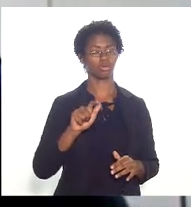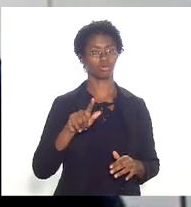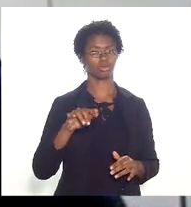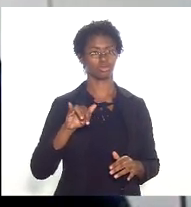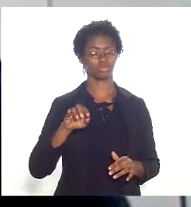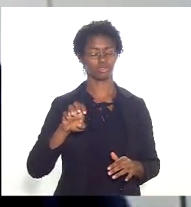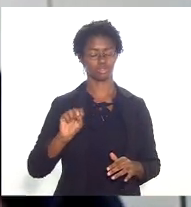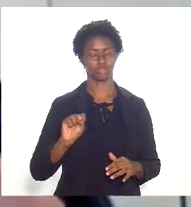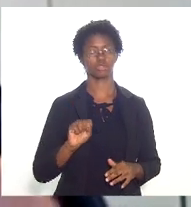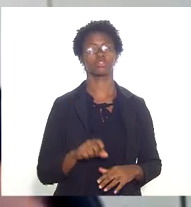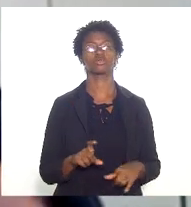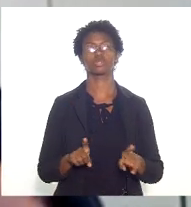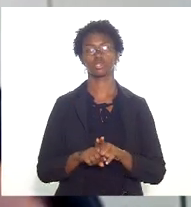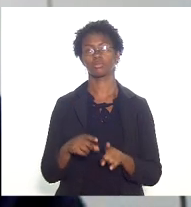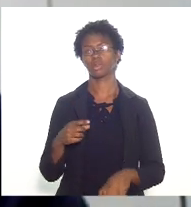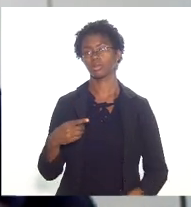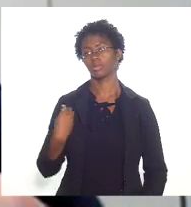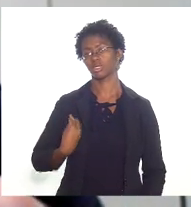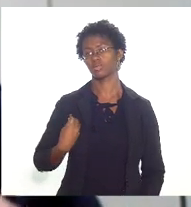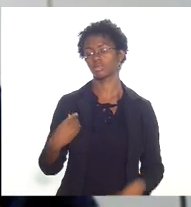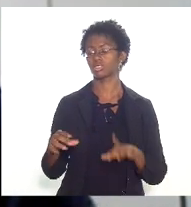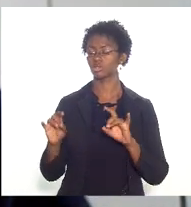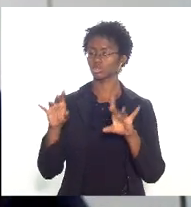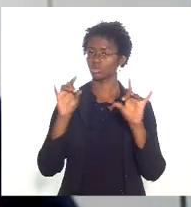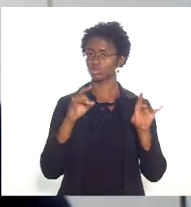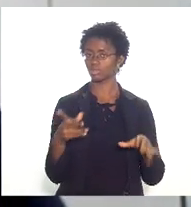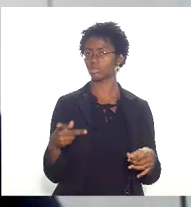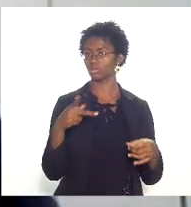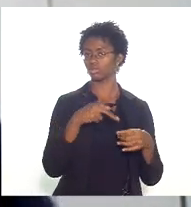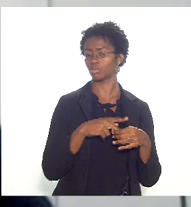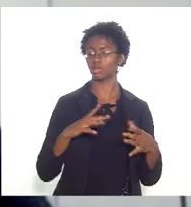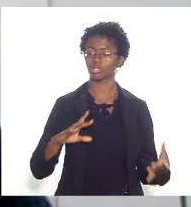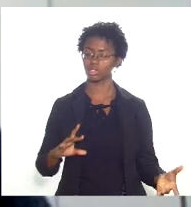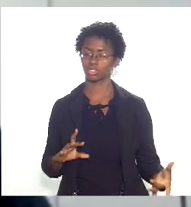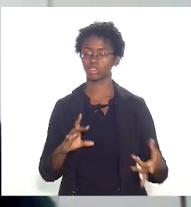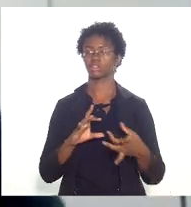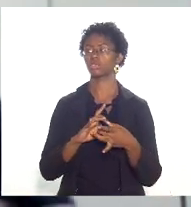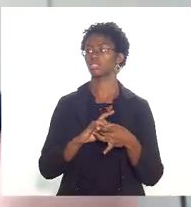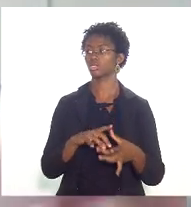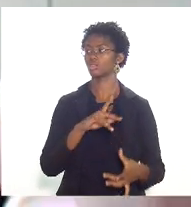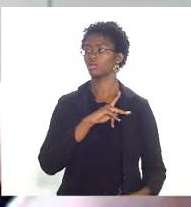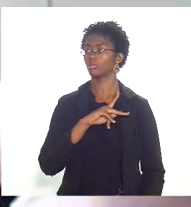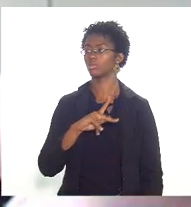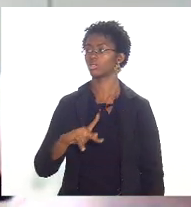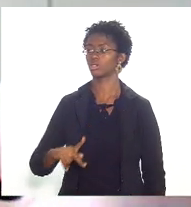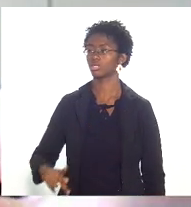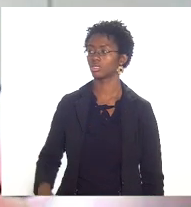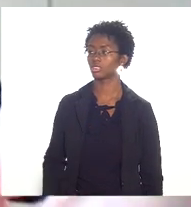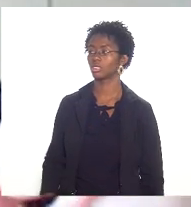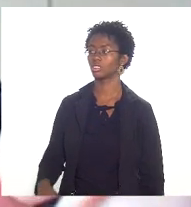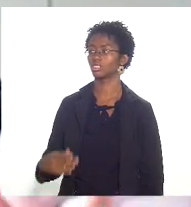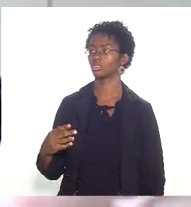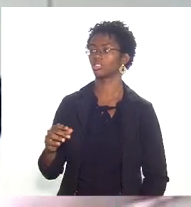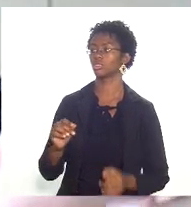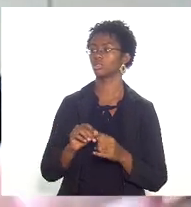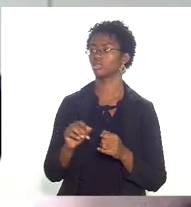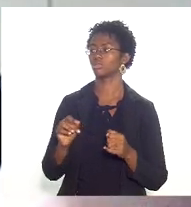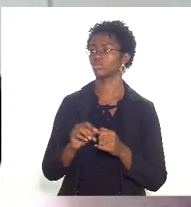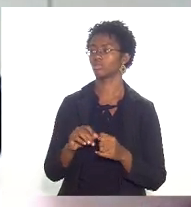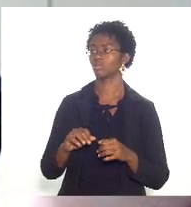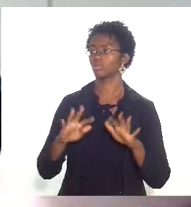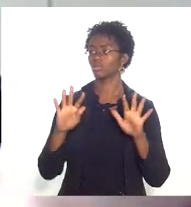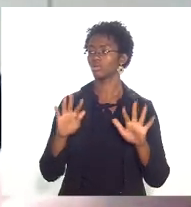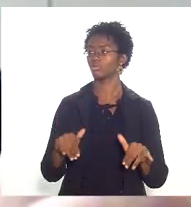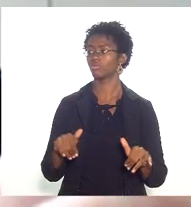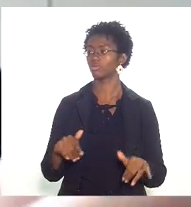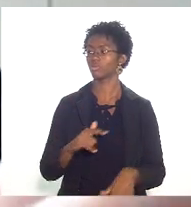especiais do petróleo vinculados ao Rio previdência e realizados no período da